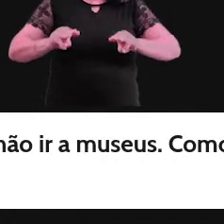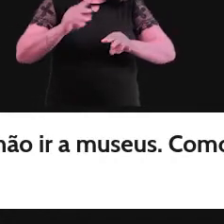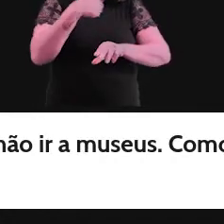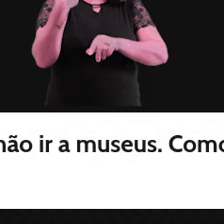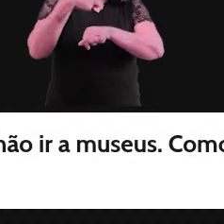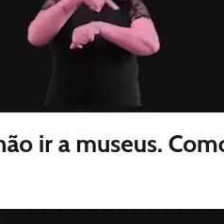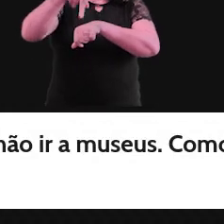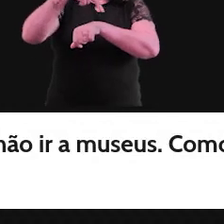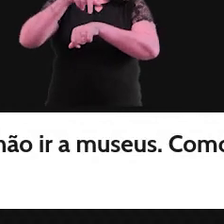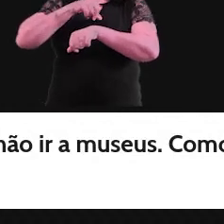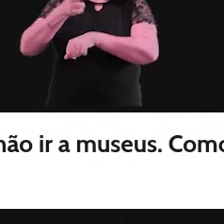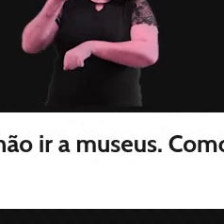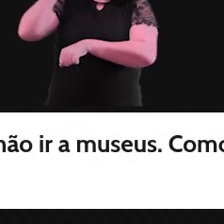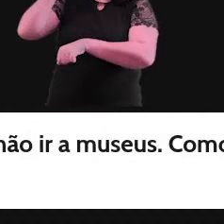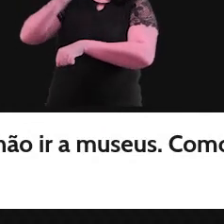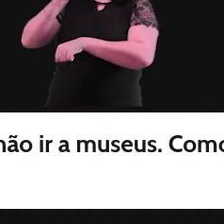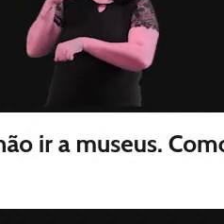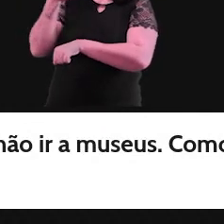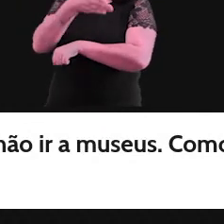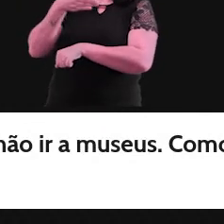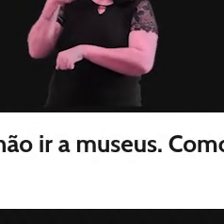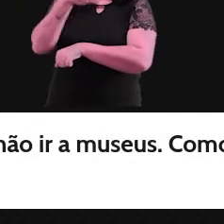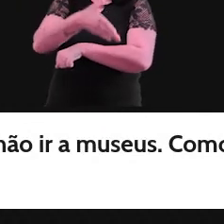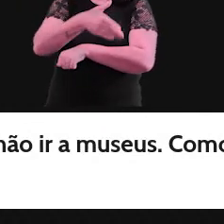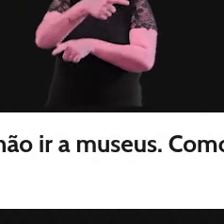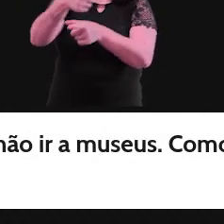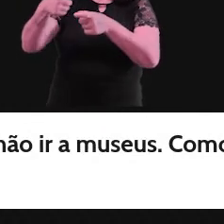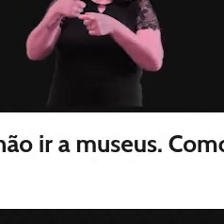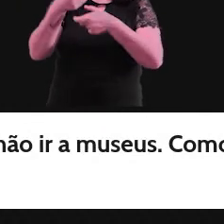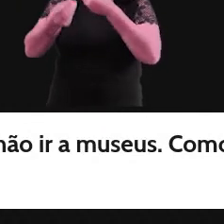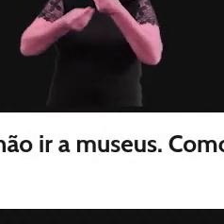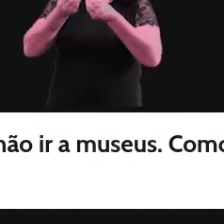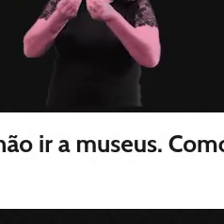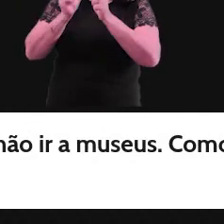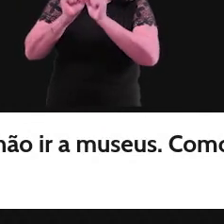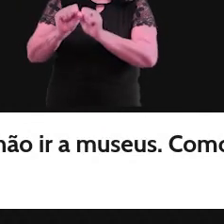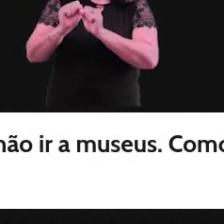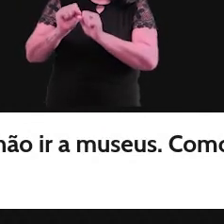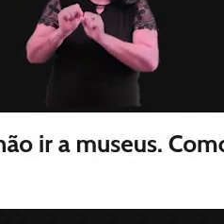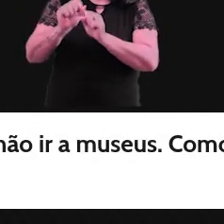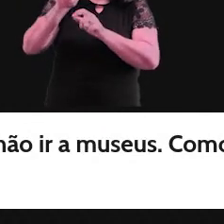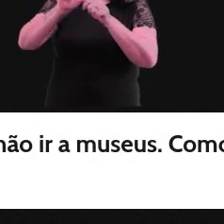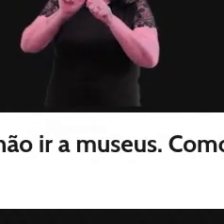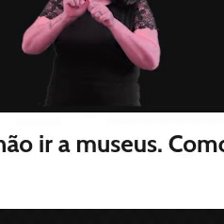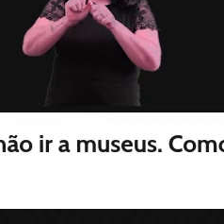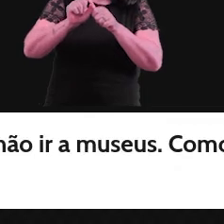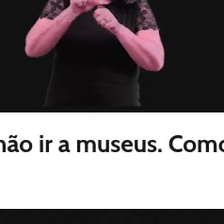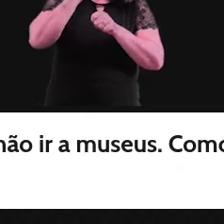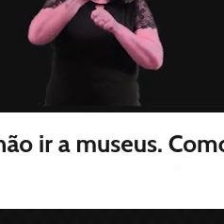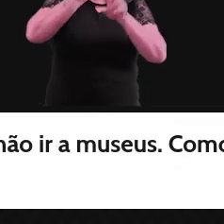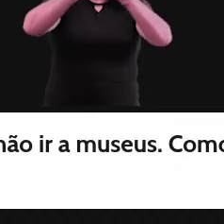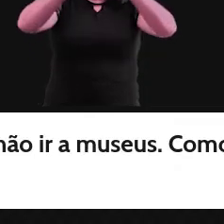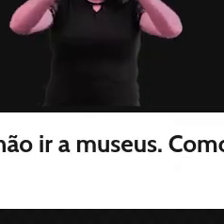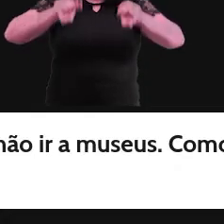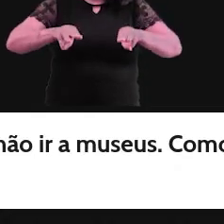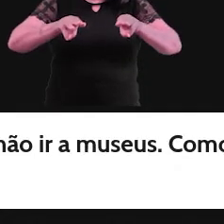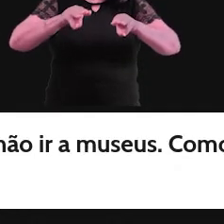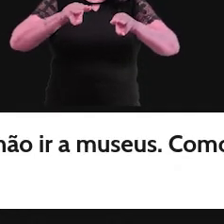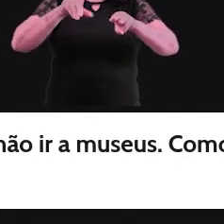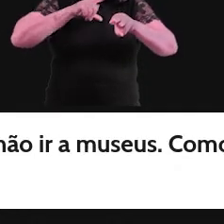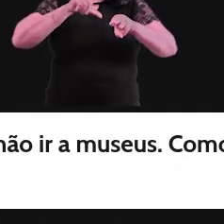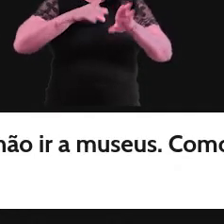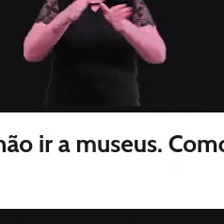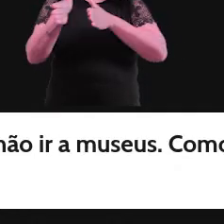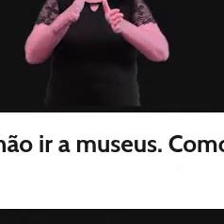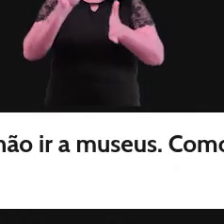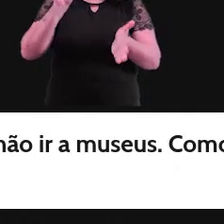museu, mas nosso país tem a cultura de não ir a esses espaços. Como podemos atuar para que o museu seja de fato acessível?